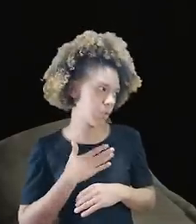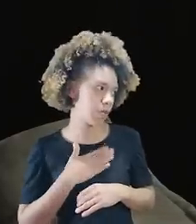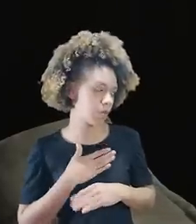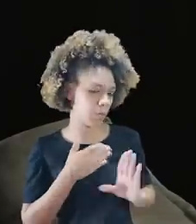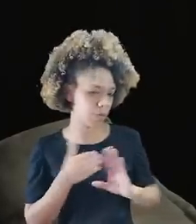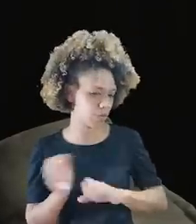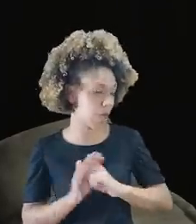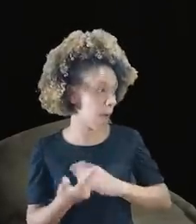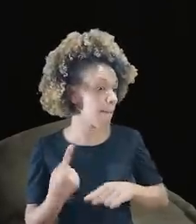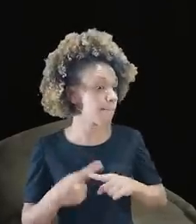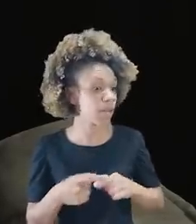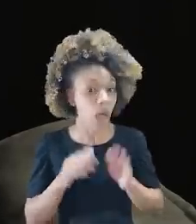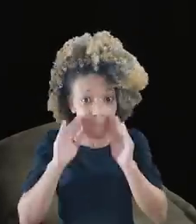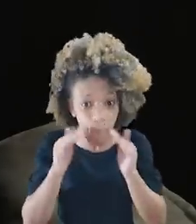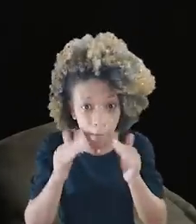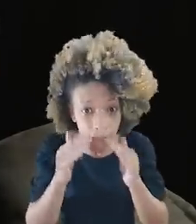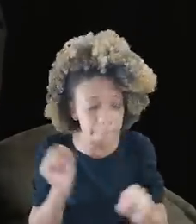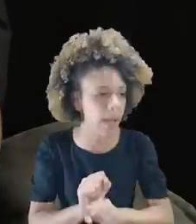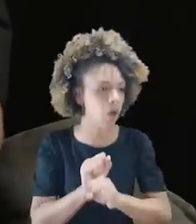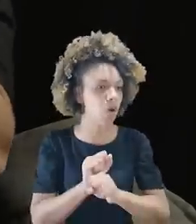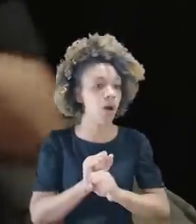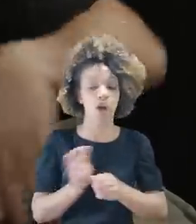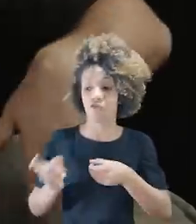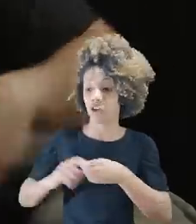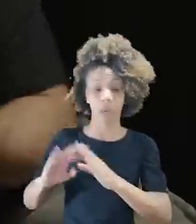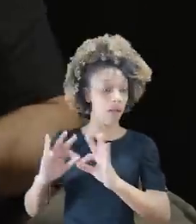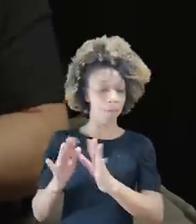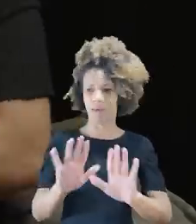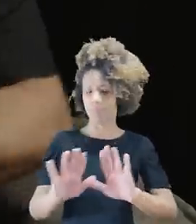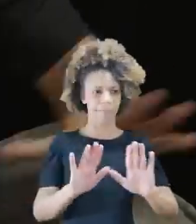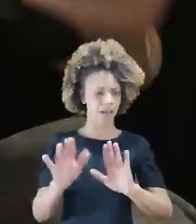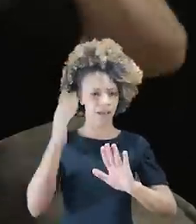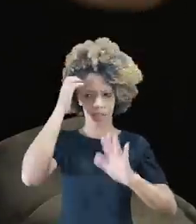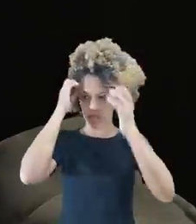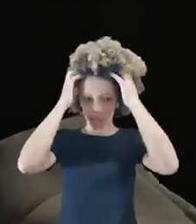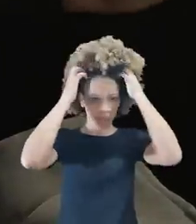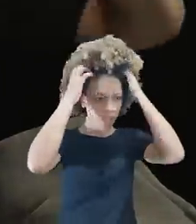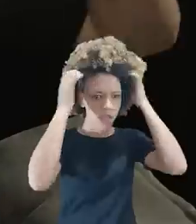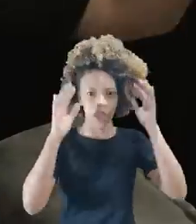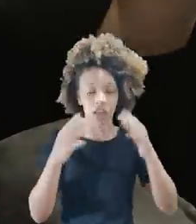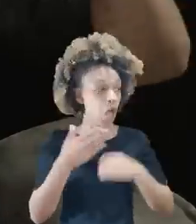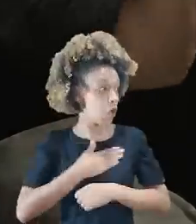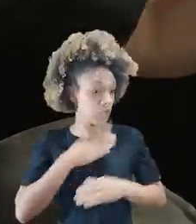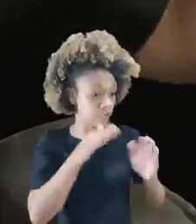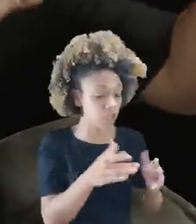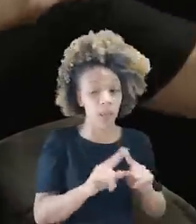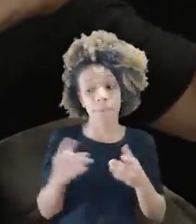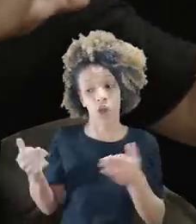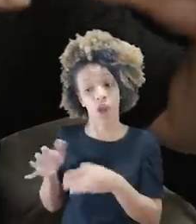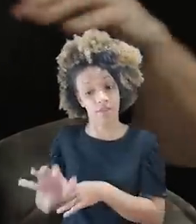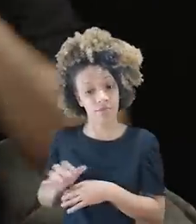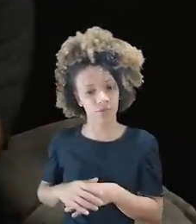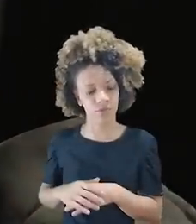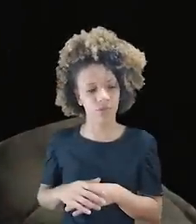comigo foi a pandemia porque você tá acostumado aqui aqui aqui aqui parou tudo agora você vai voltar pra tua família pera aí pera aí gente pera aí não mas eu tava eu gostava